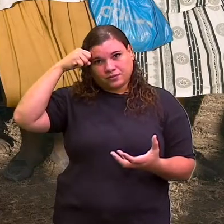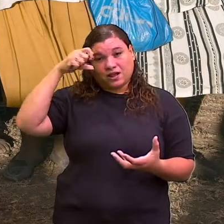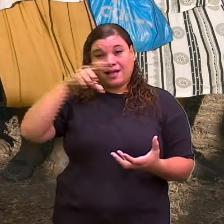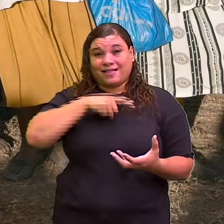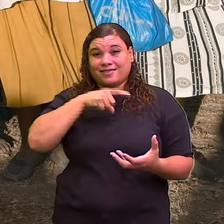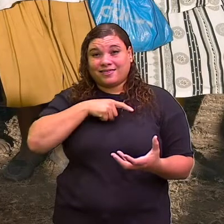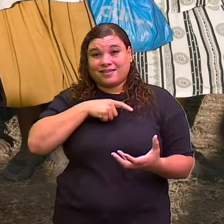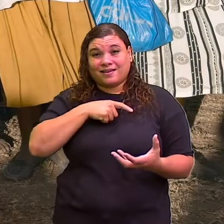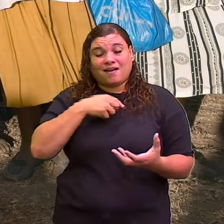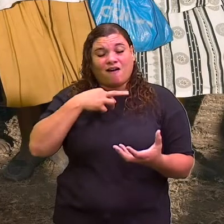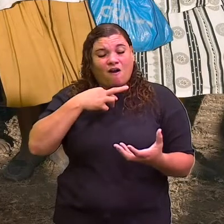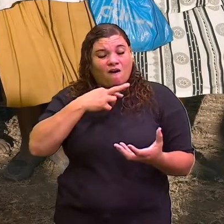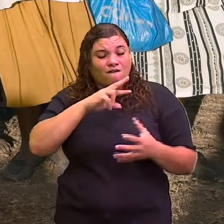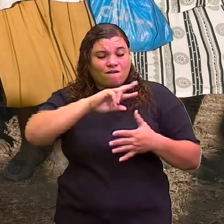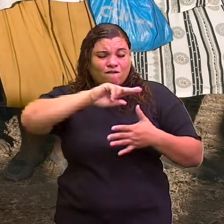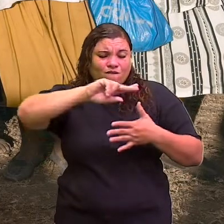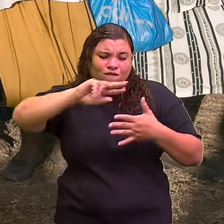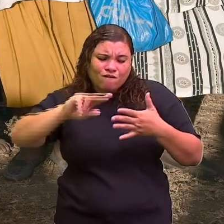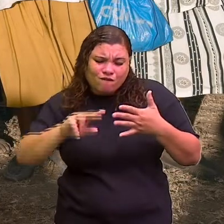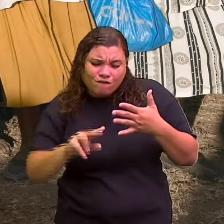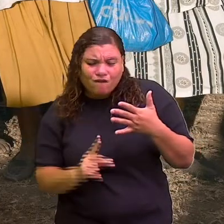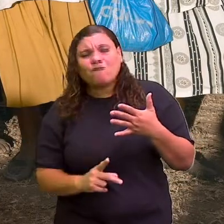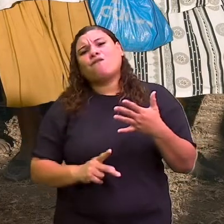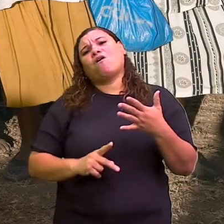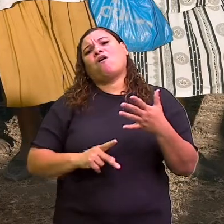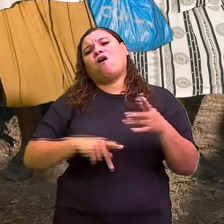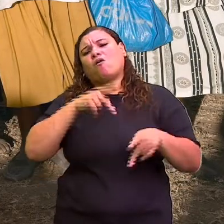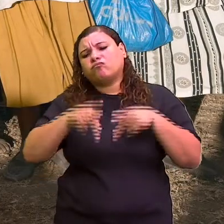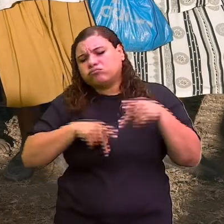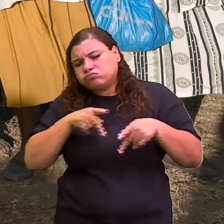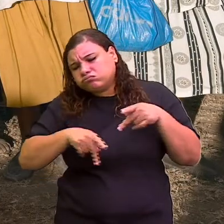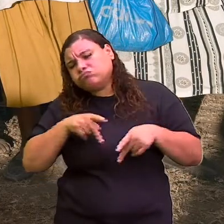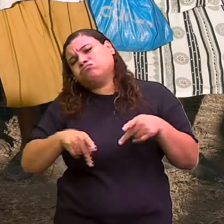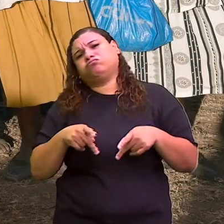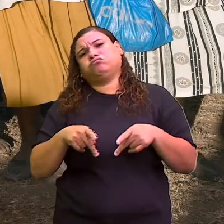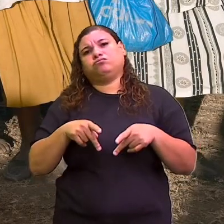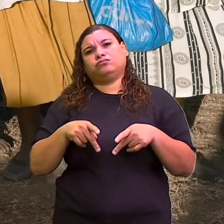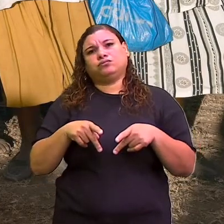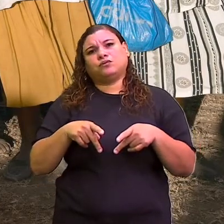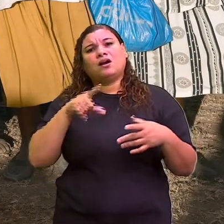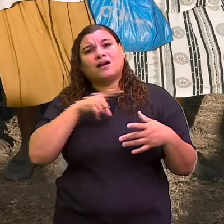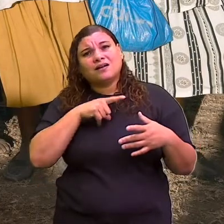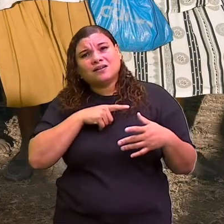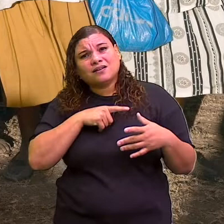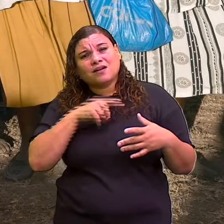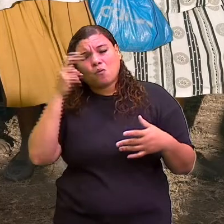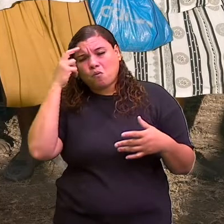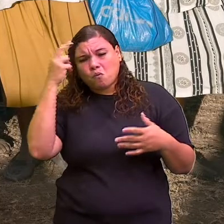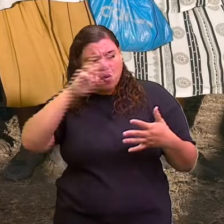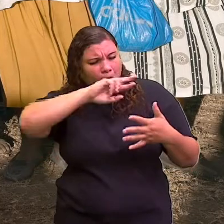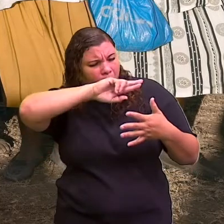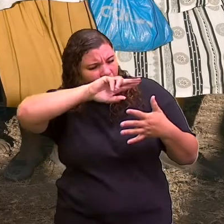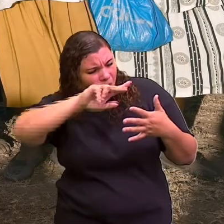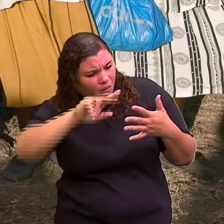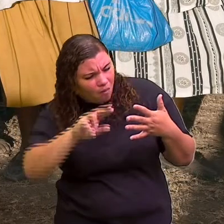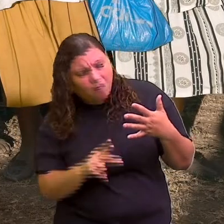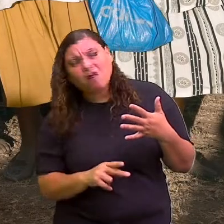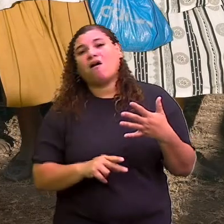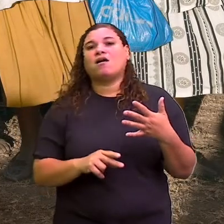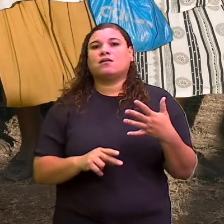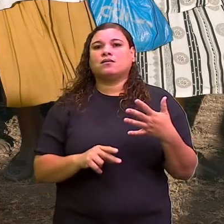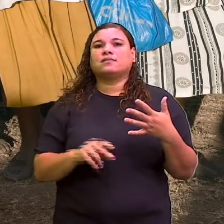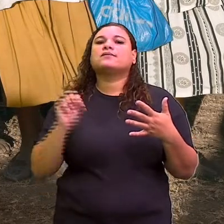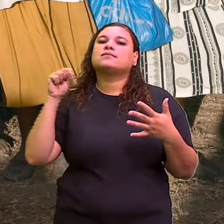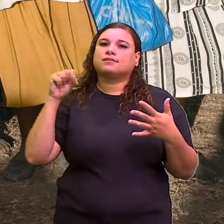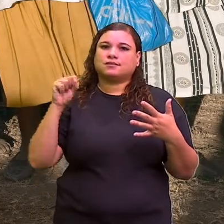nações, N culturas. E nós precisamos tirar da nossa